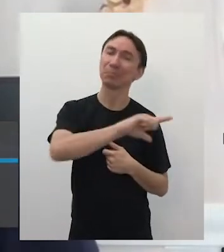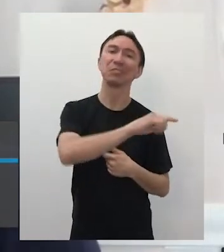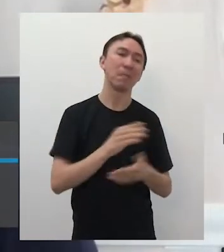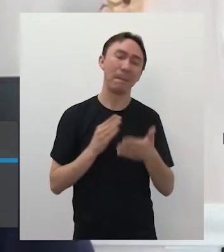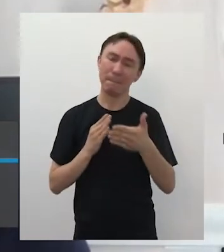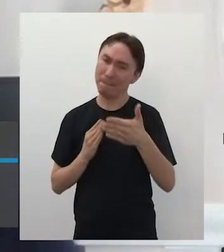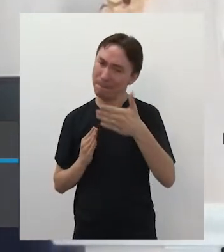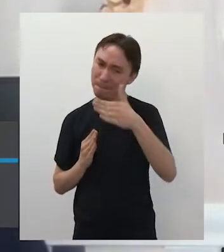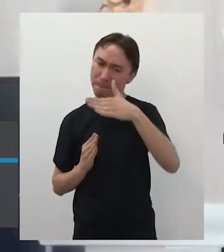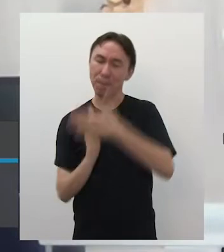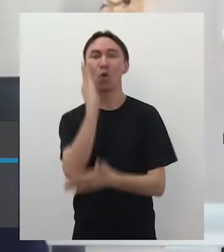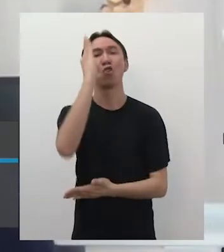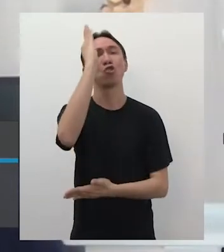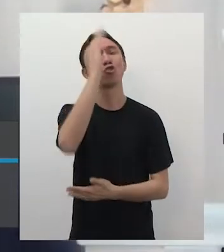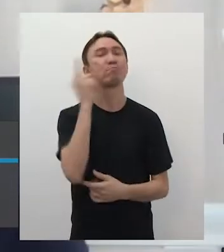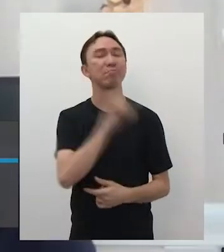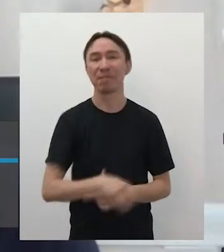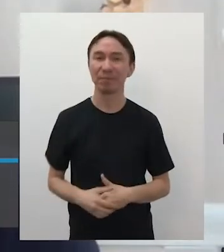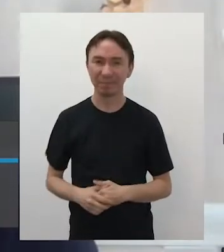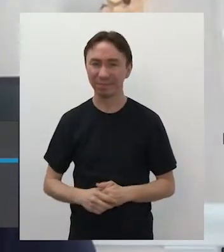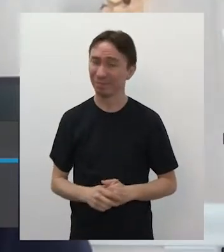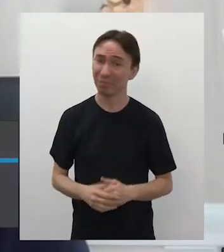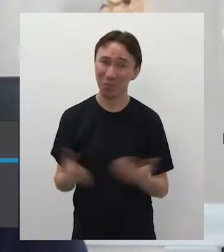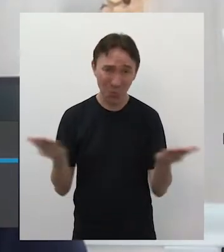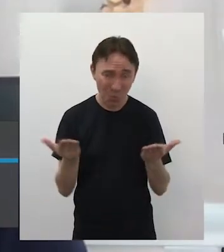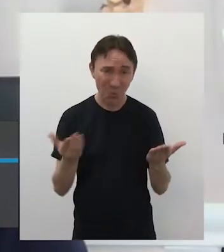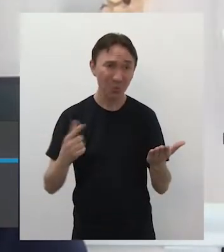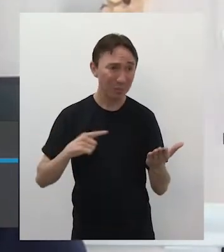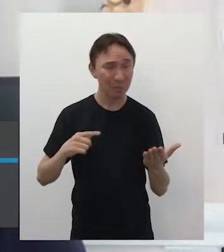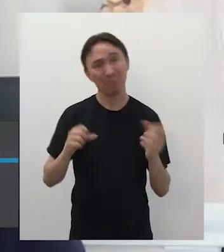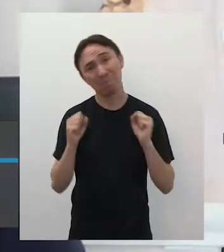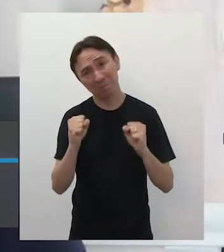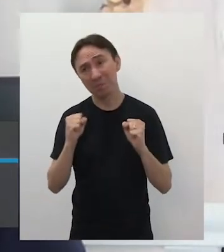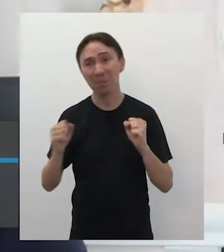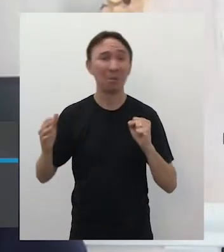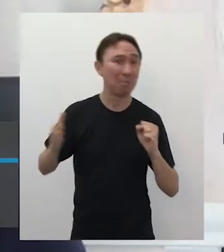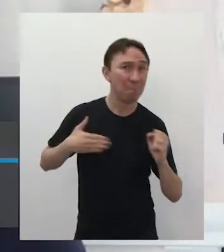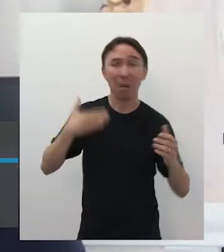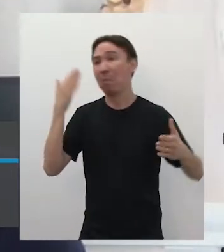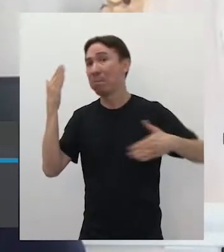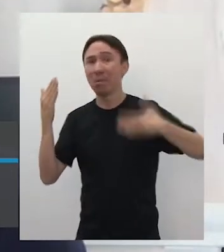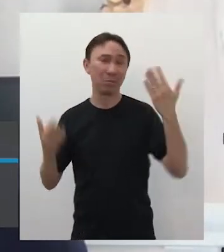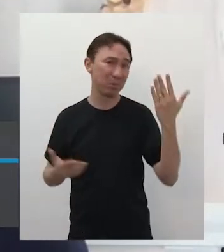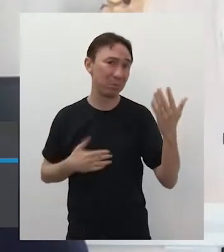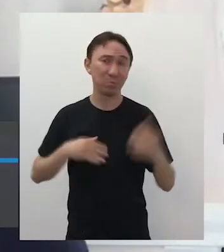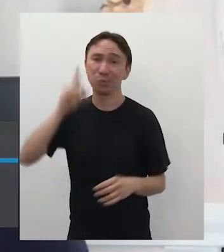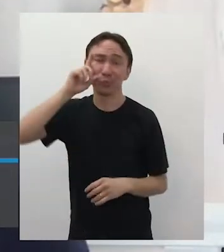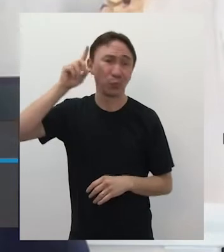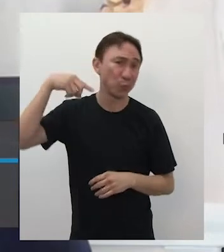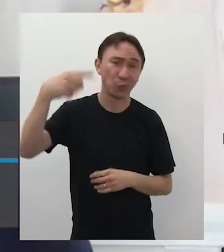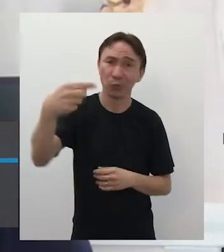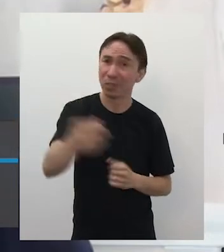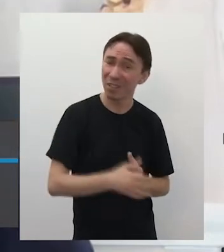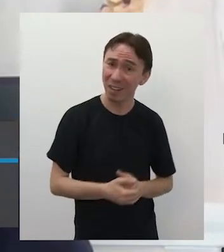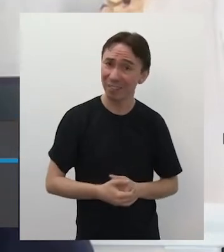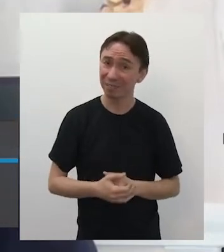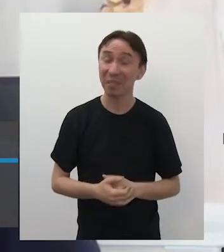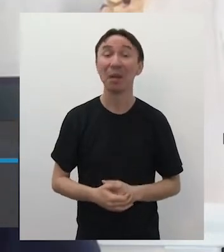muita determinação, com a ajuda de pessoas muito queridas, eu consegui superar essas dificuldades e esses